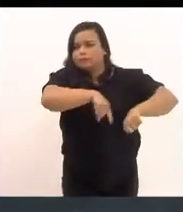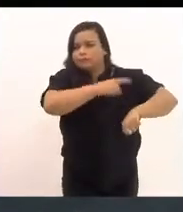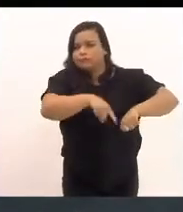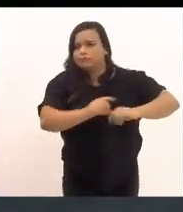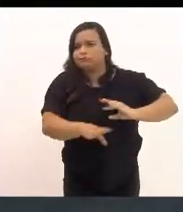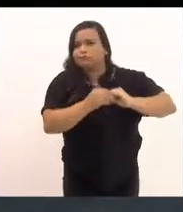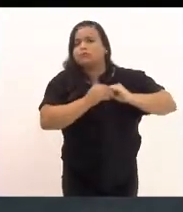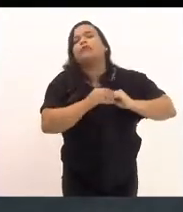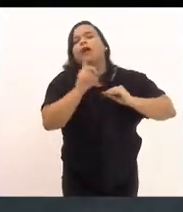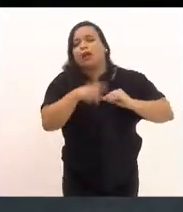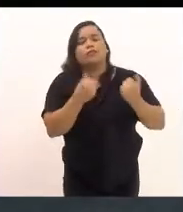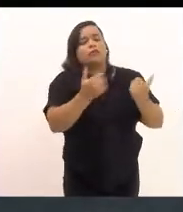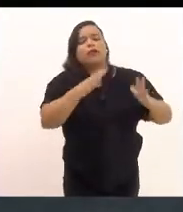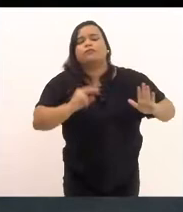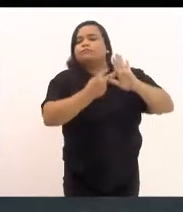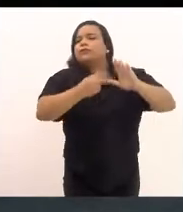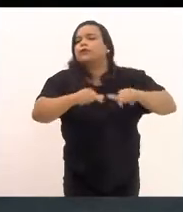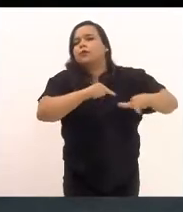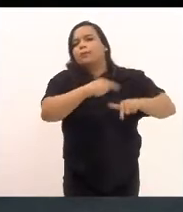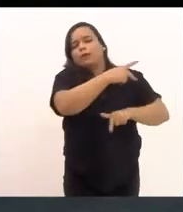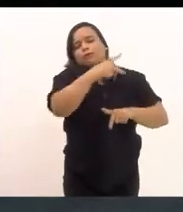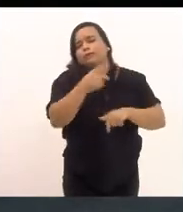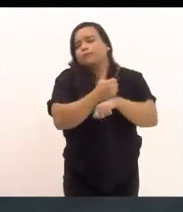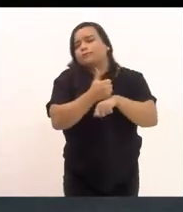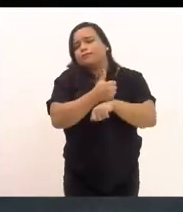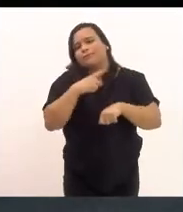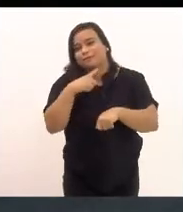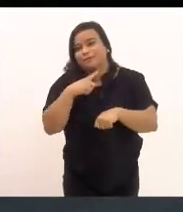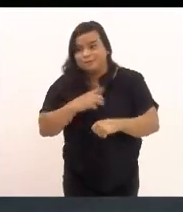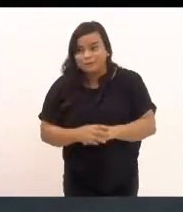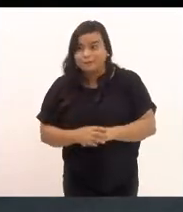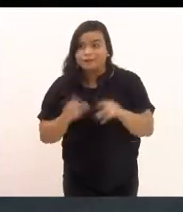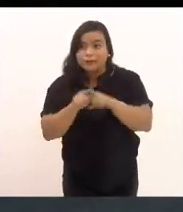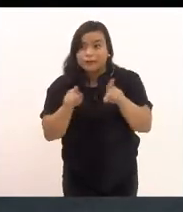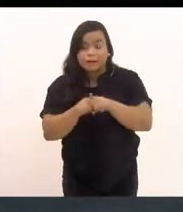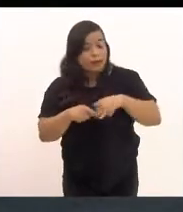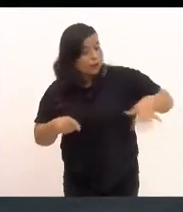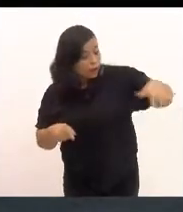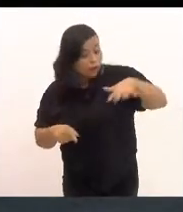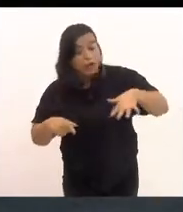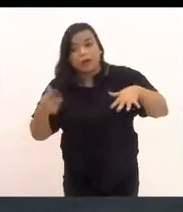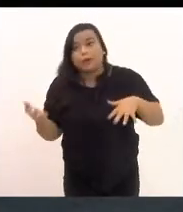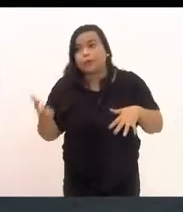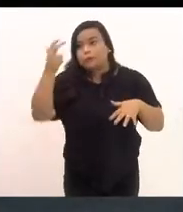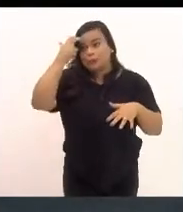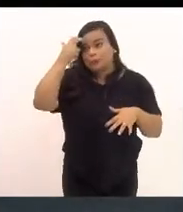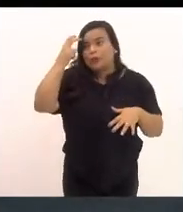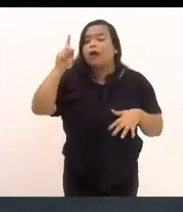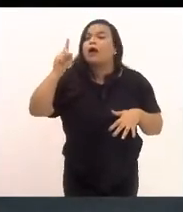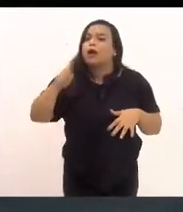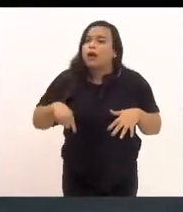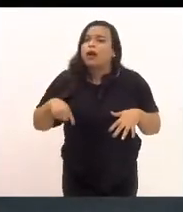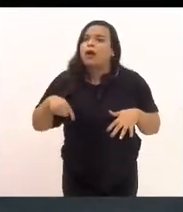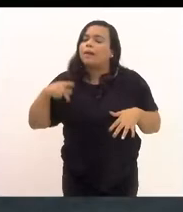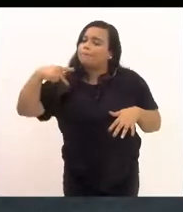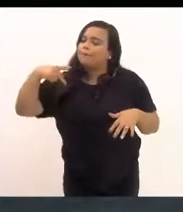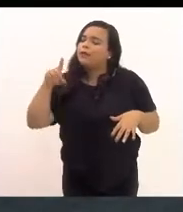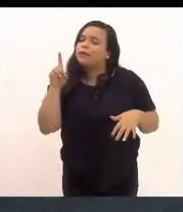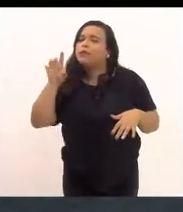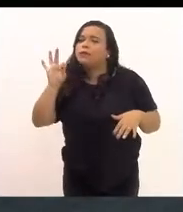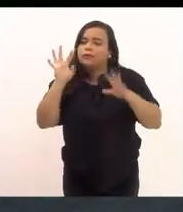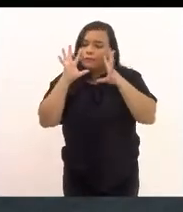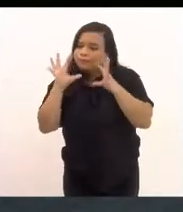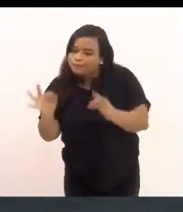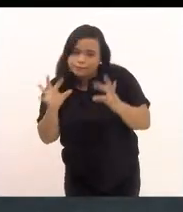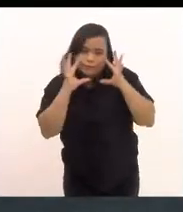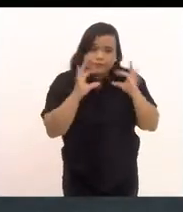adicional e qualificado com que esses profissionais fazem. E no âmbito da cultura, que também é outro olhar que o PDT tem,